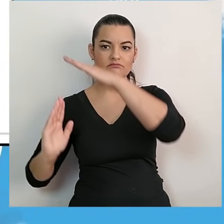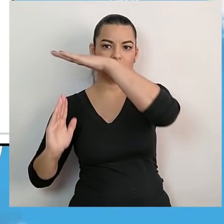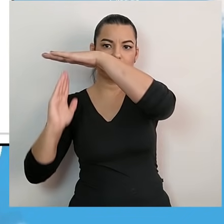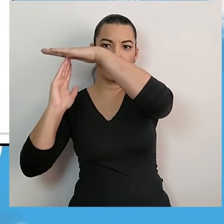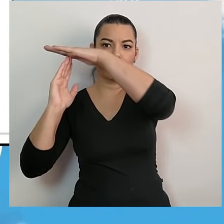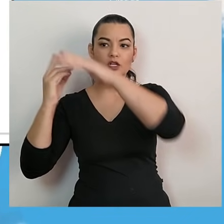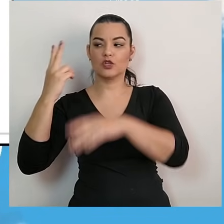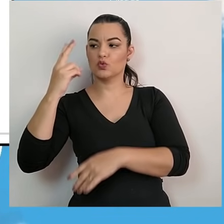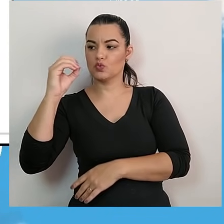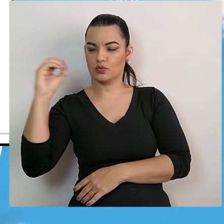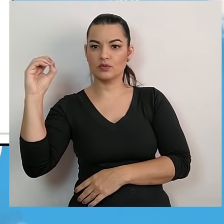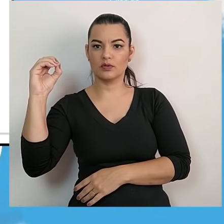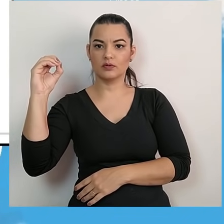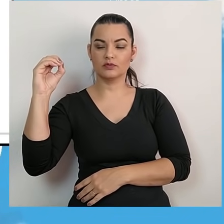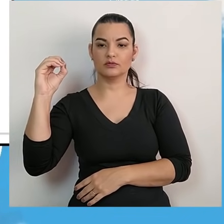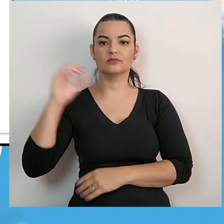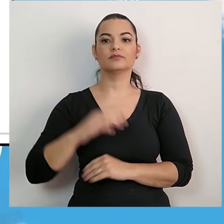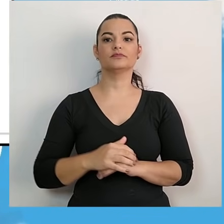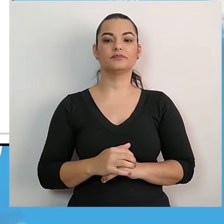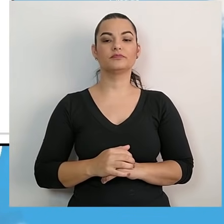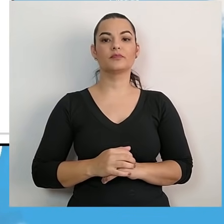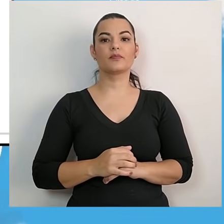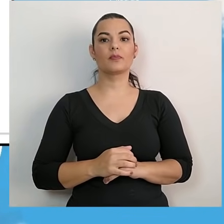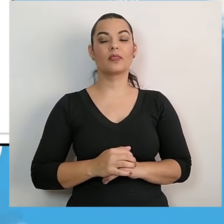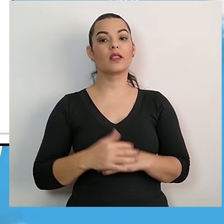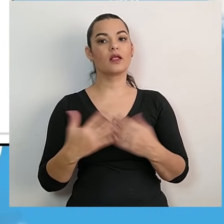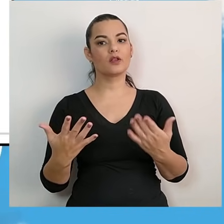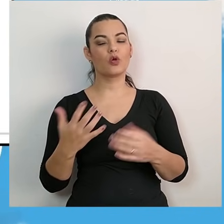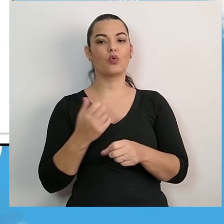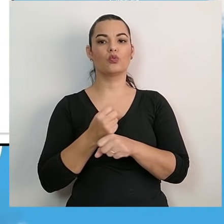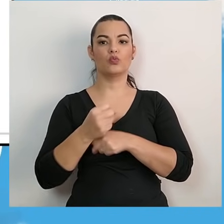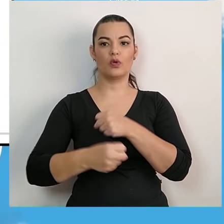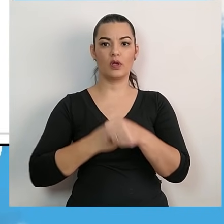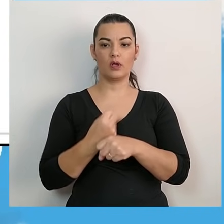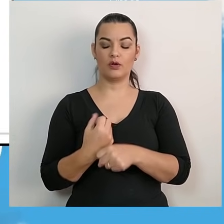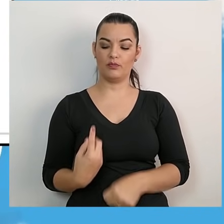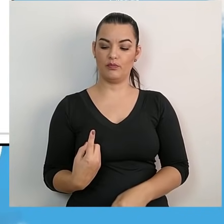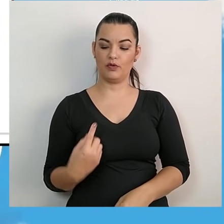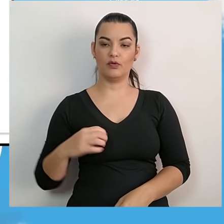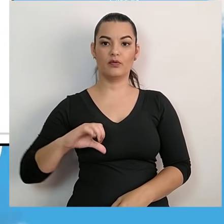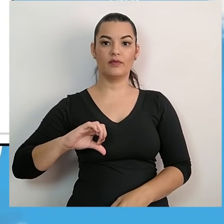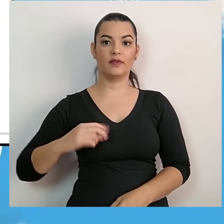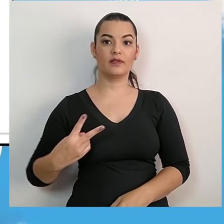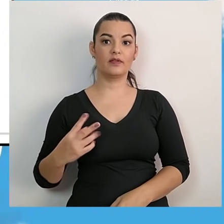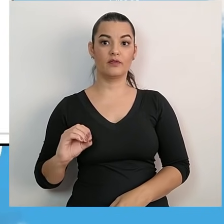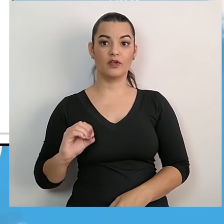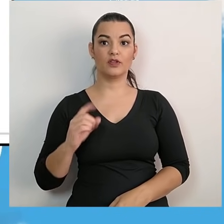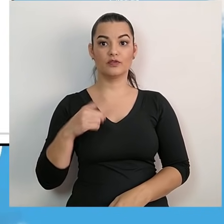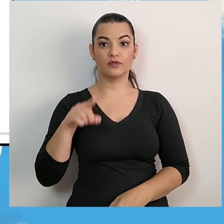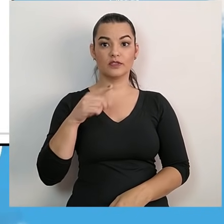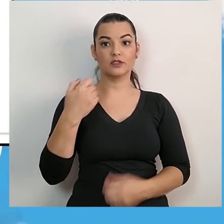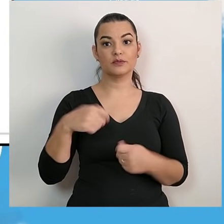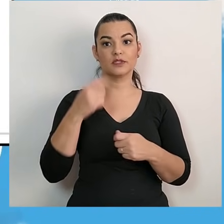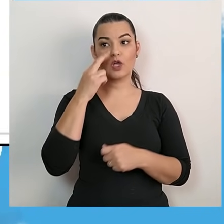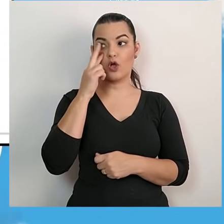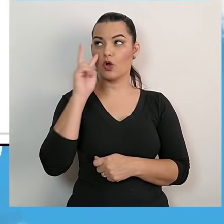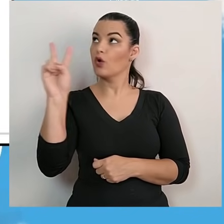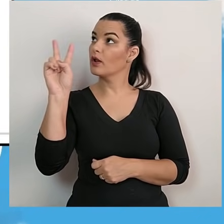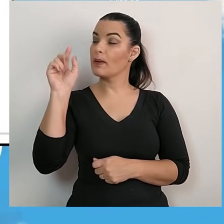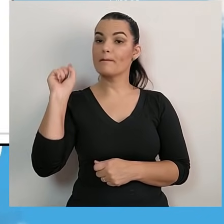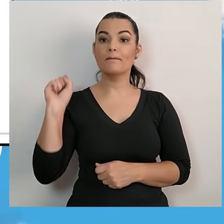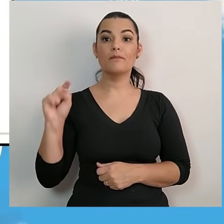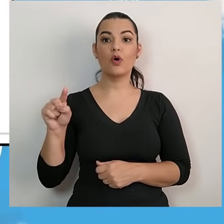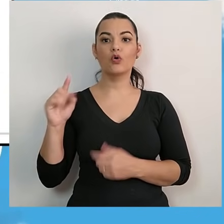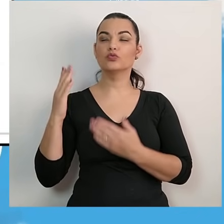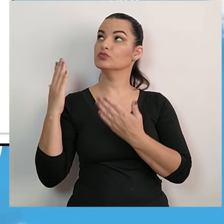em 1920, aí vocês olham esse ponto aqui do